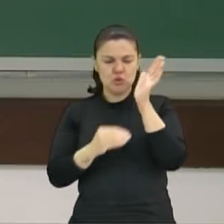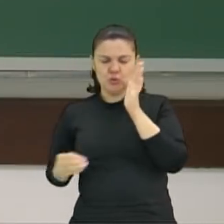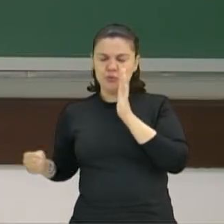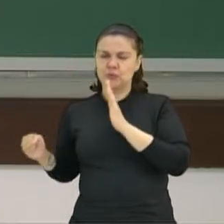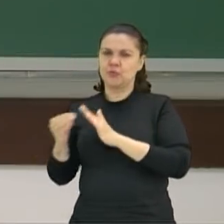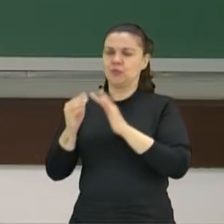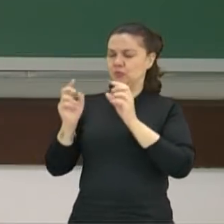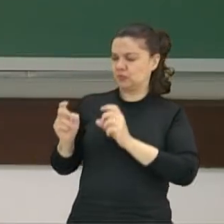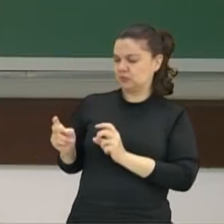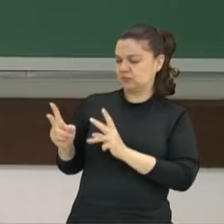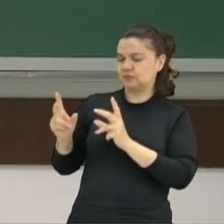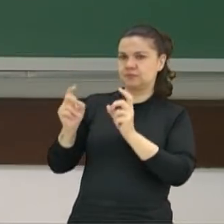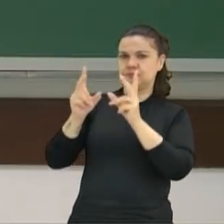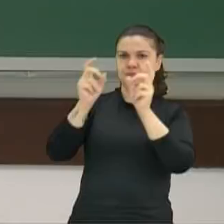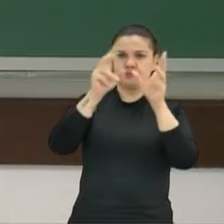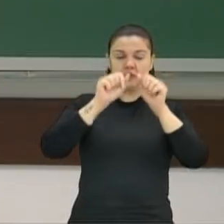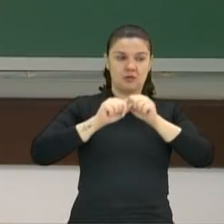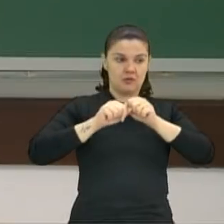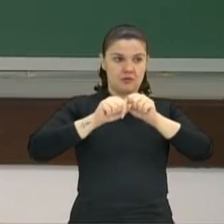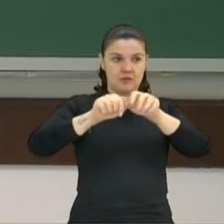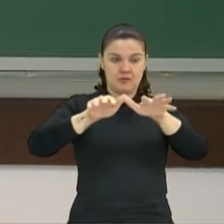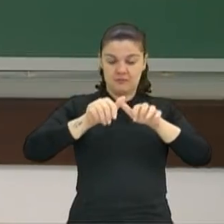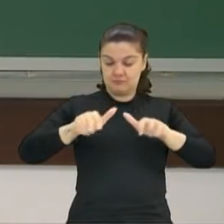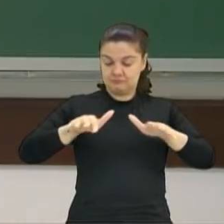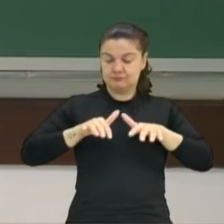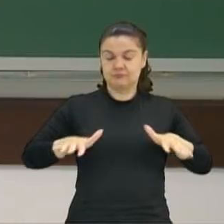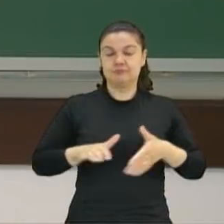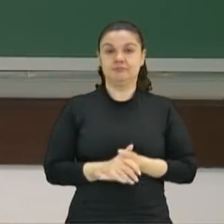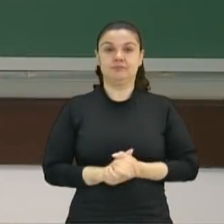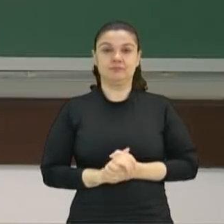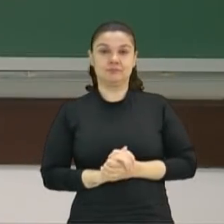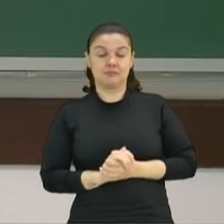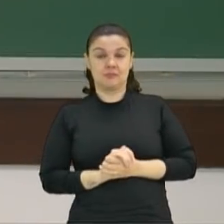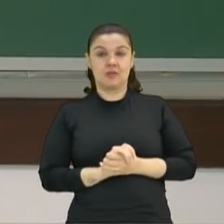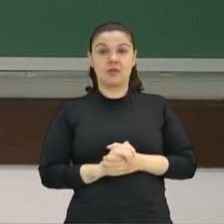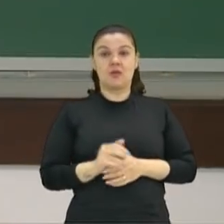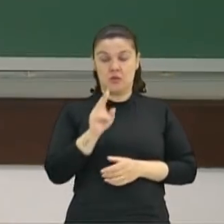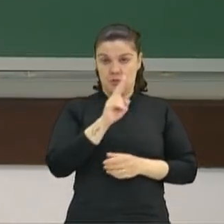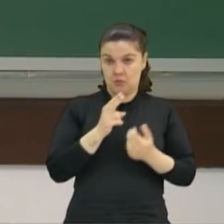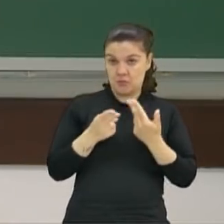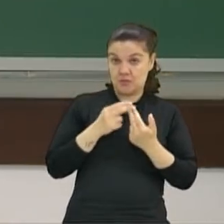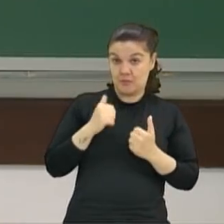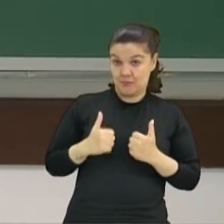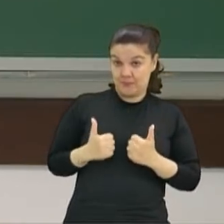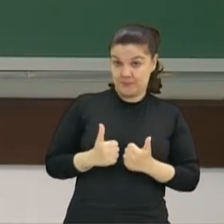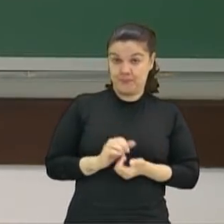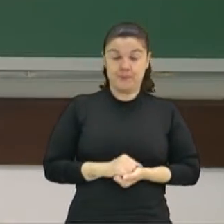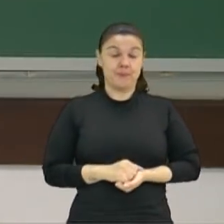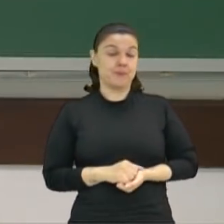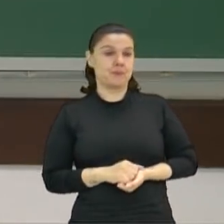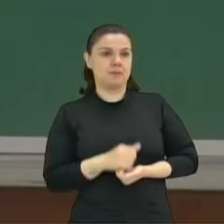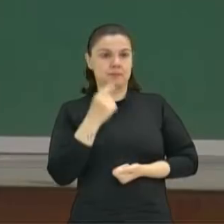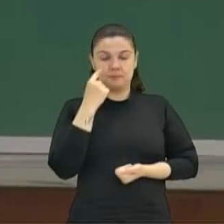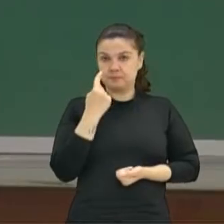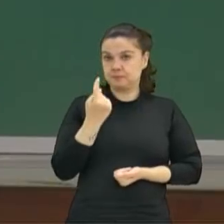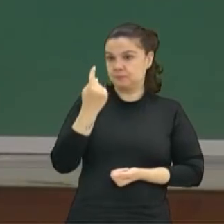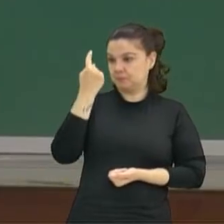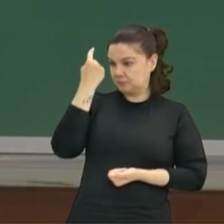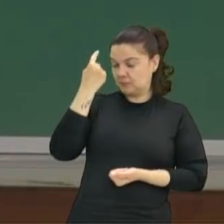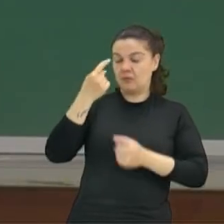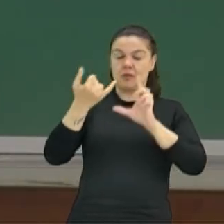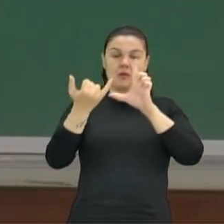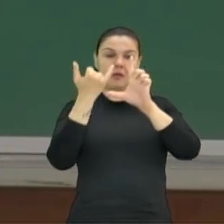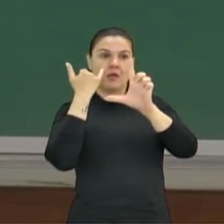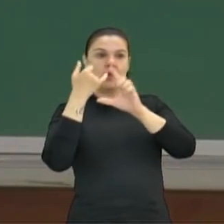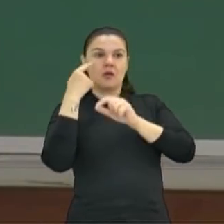e abrange um número maior de mercado, né, consumidor. Vejam que nessa